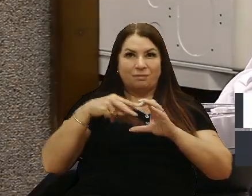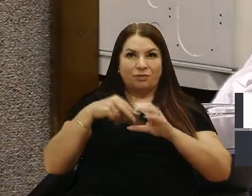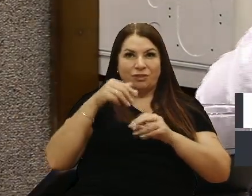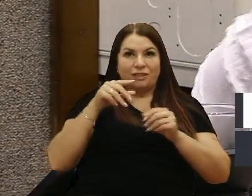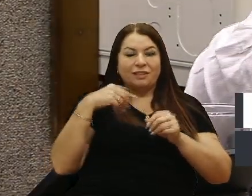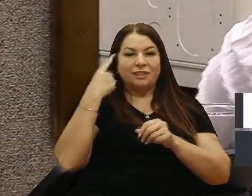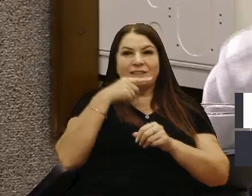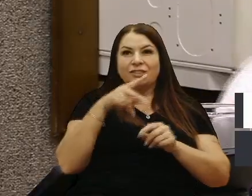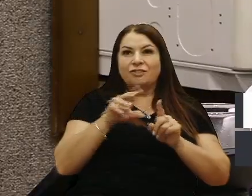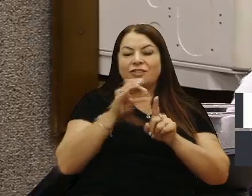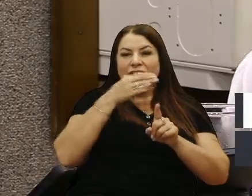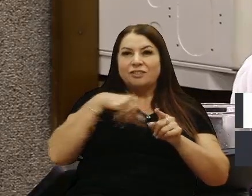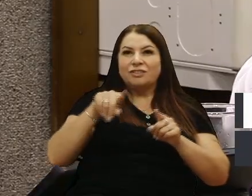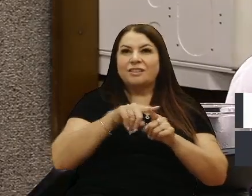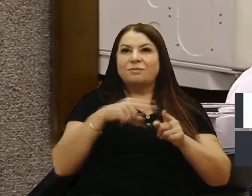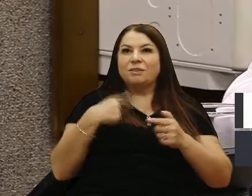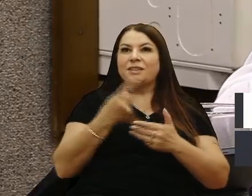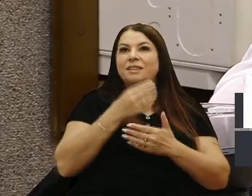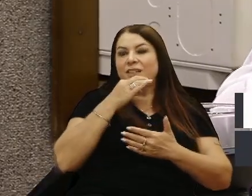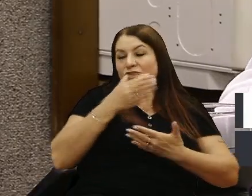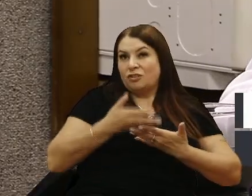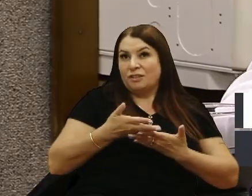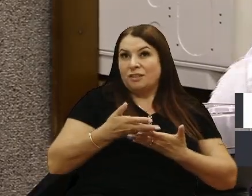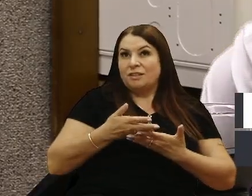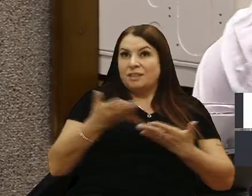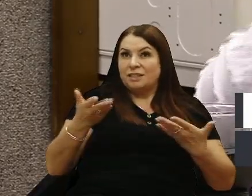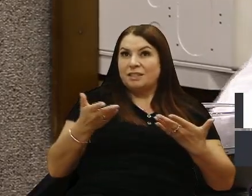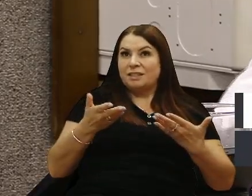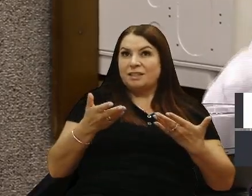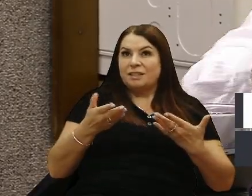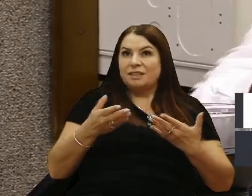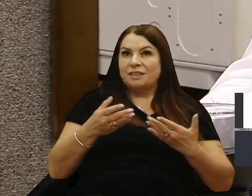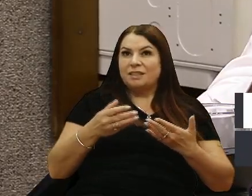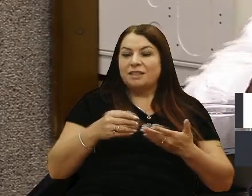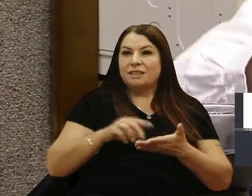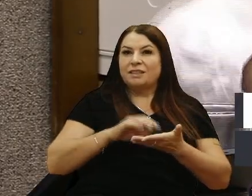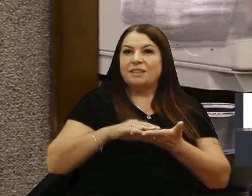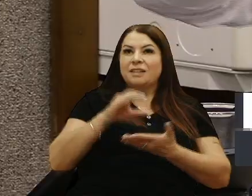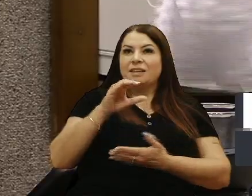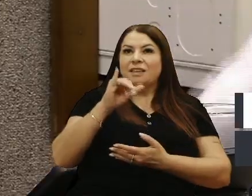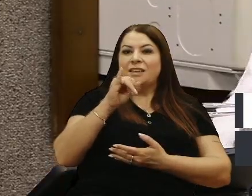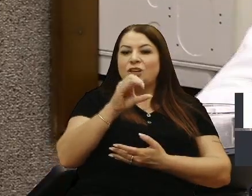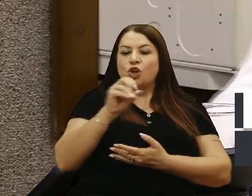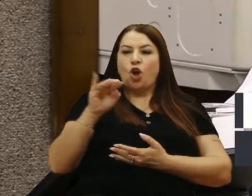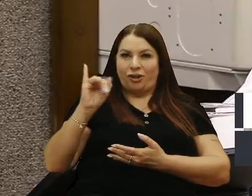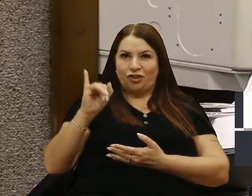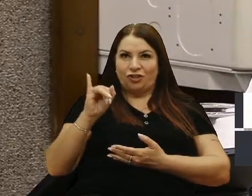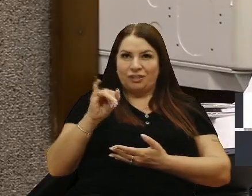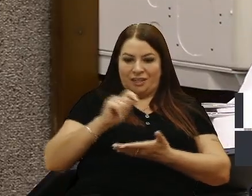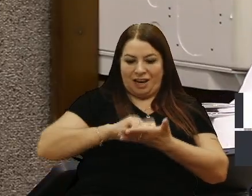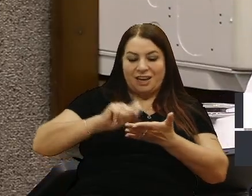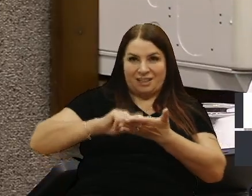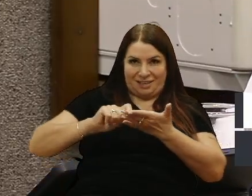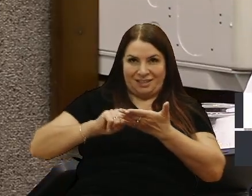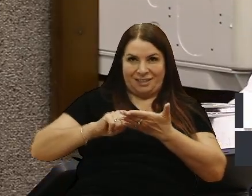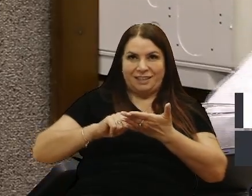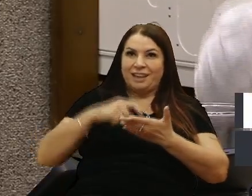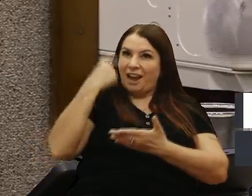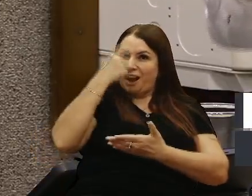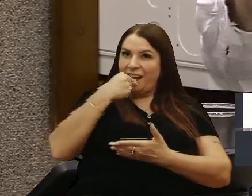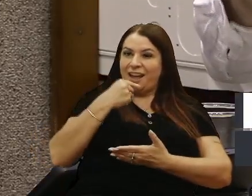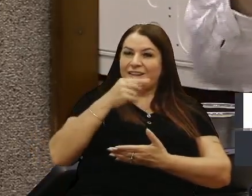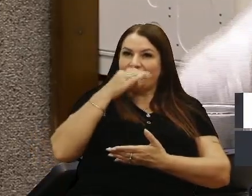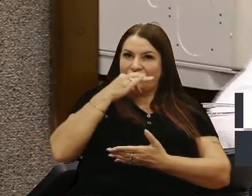cara de Caxias, o Parque dos Macaquinhos tem a cara de Caxias. E a caligrafia do Carlos Iotti tem a cara de Caxias. E quando eu